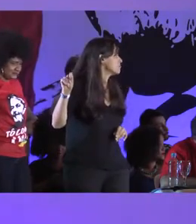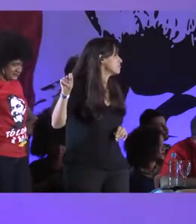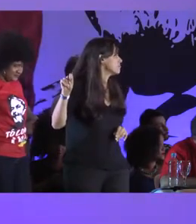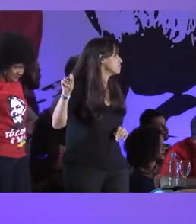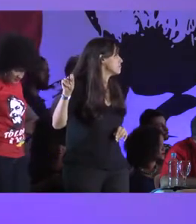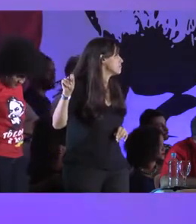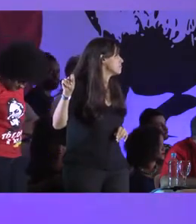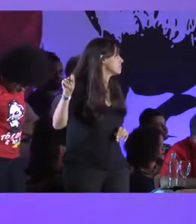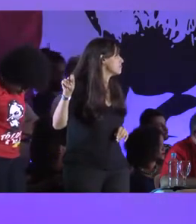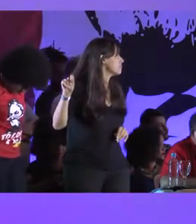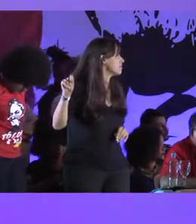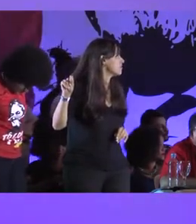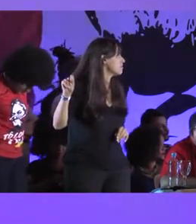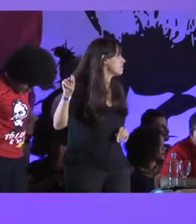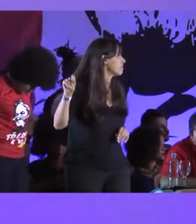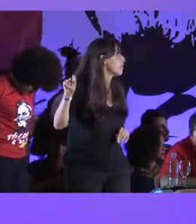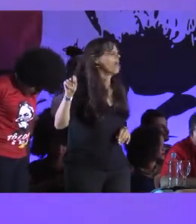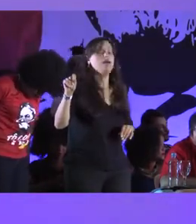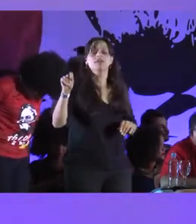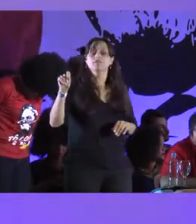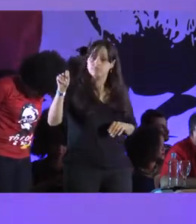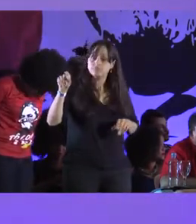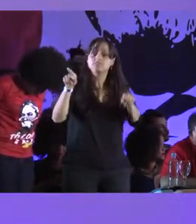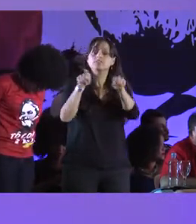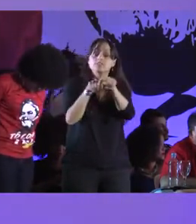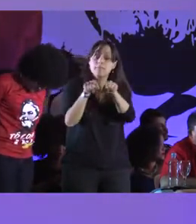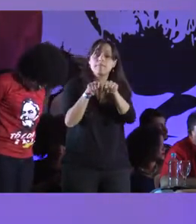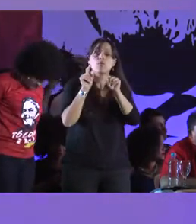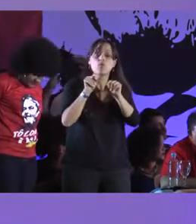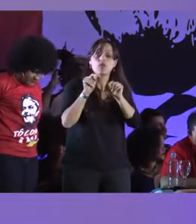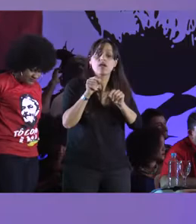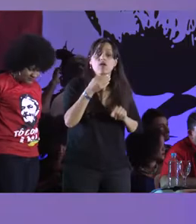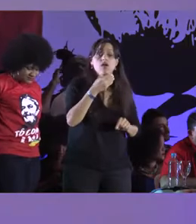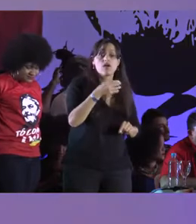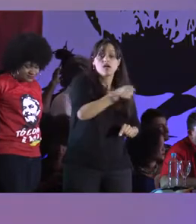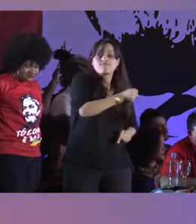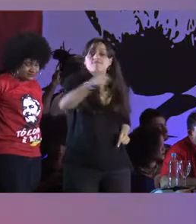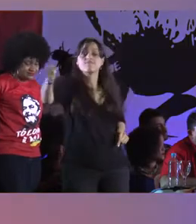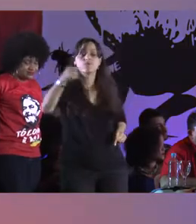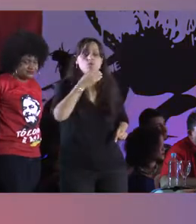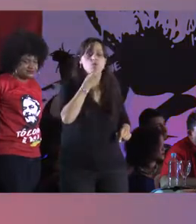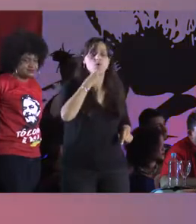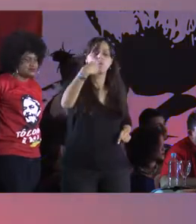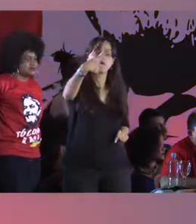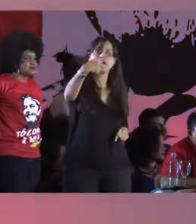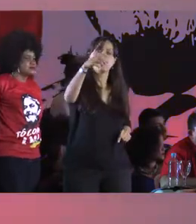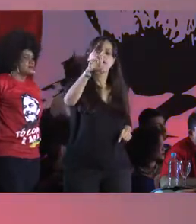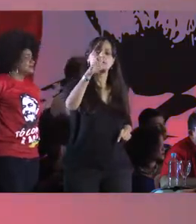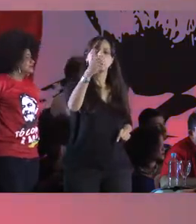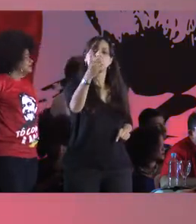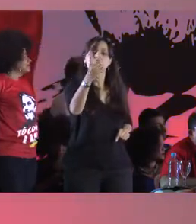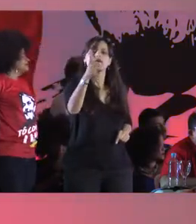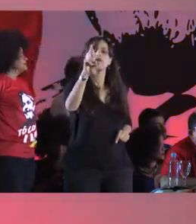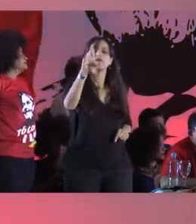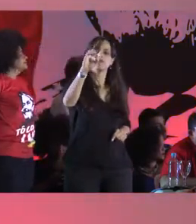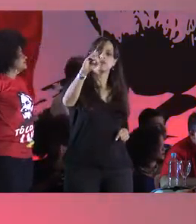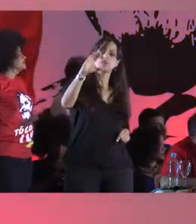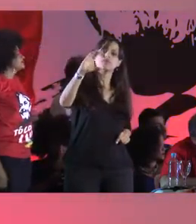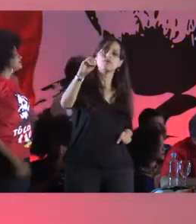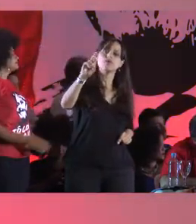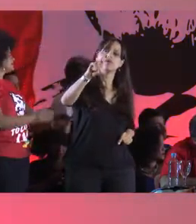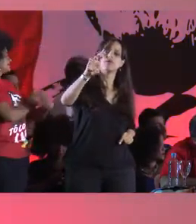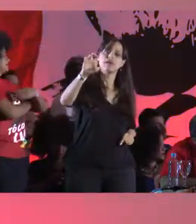Pedro Correia para falar que o Lula sabia. Quem não conhece o Pedro Correia